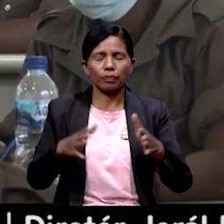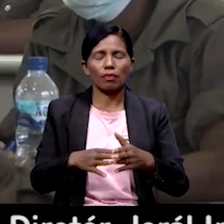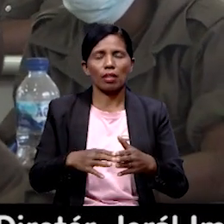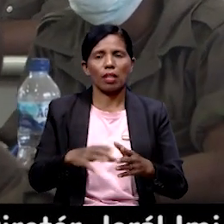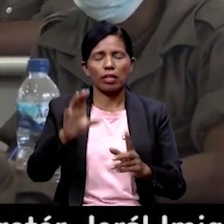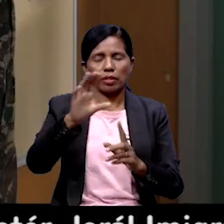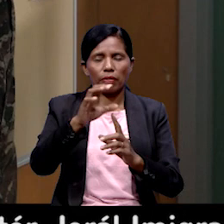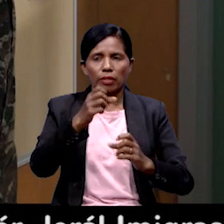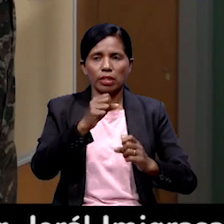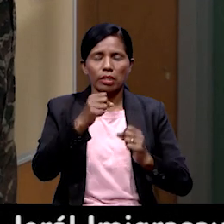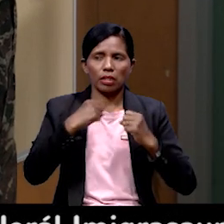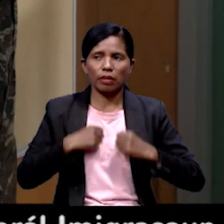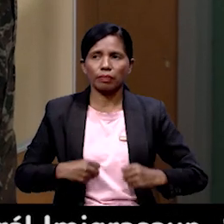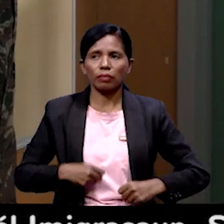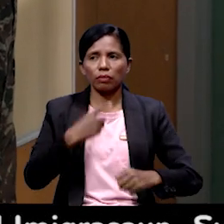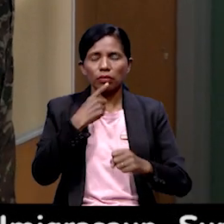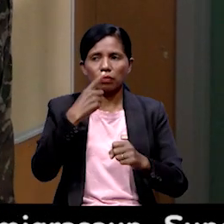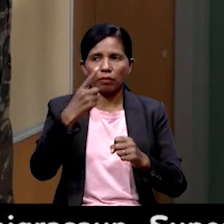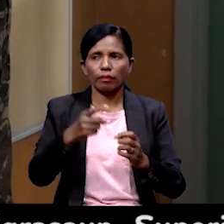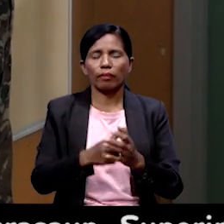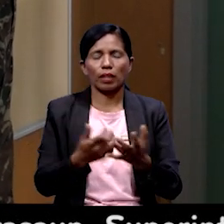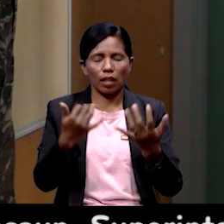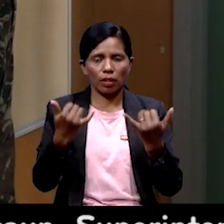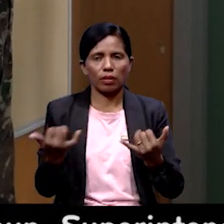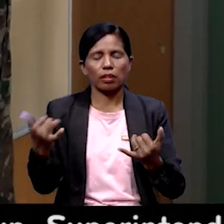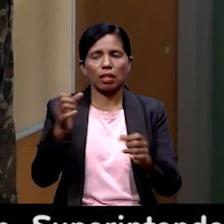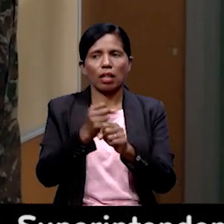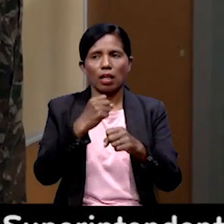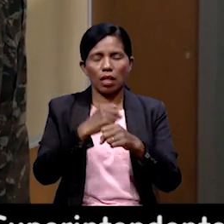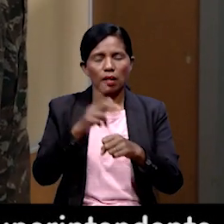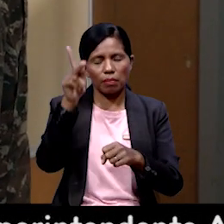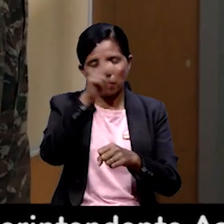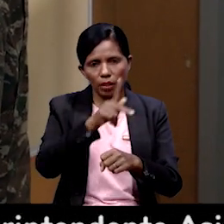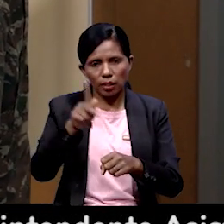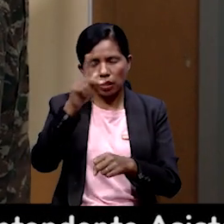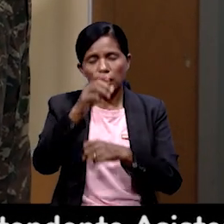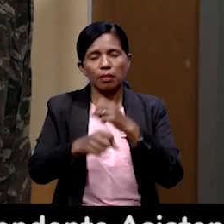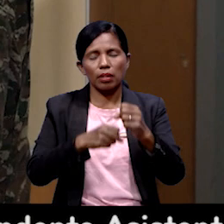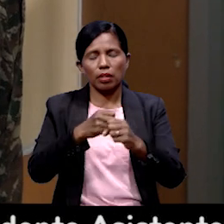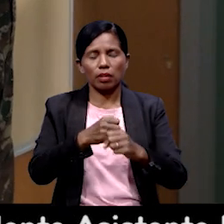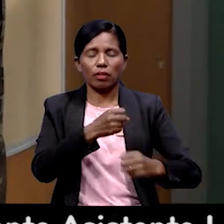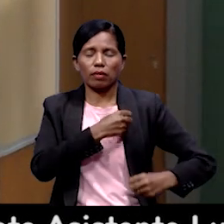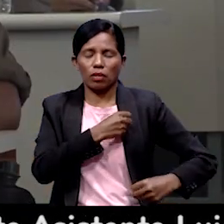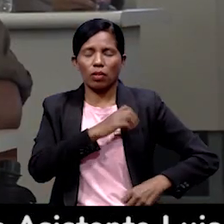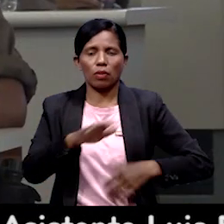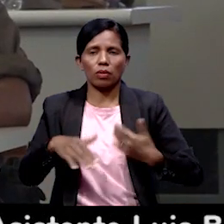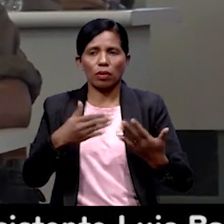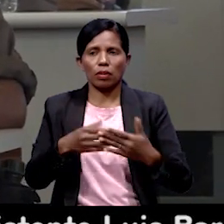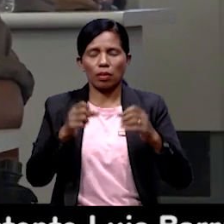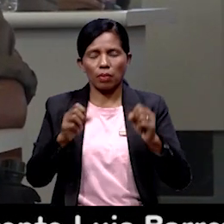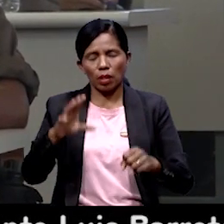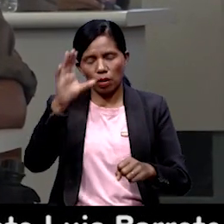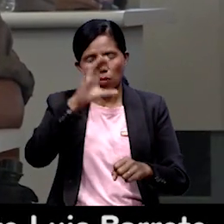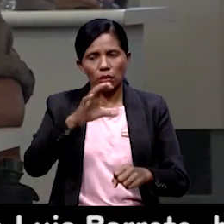Tenente Coronel Guido Oliveira informa. Daudau ne sira halo hela pesquisa anual ba Forza Defesa Tomak nu ne ebel